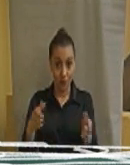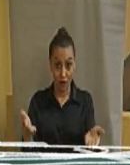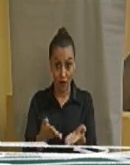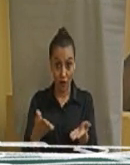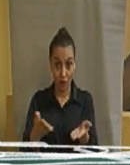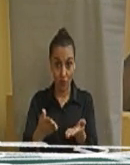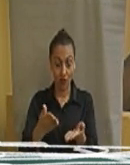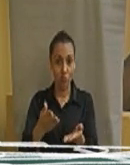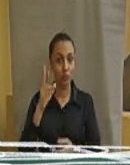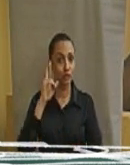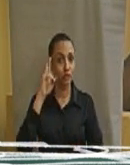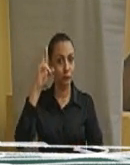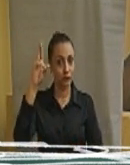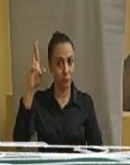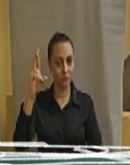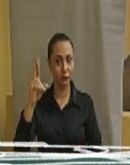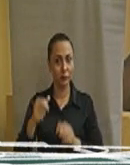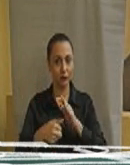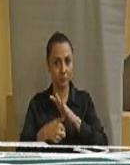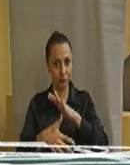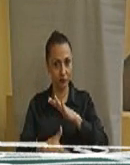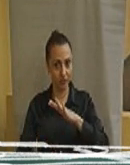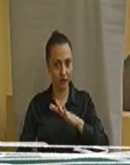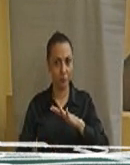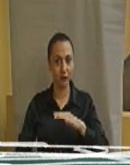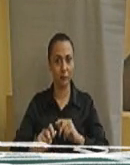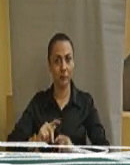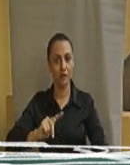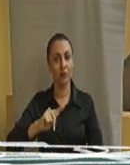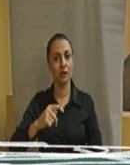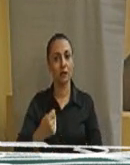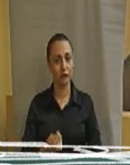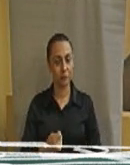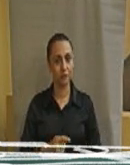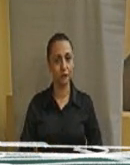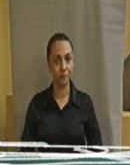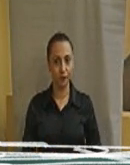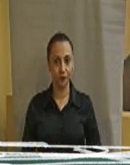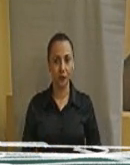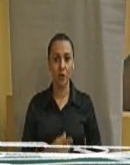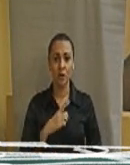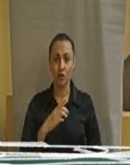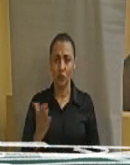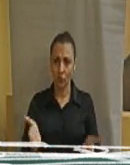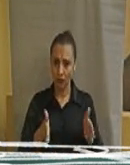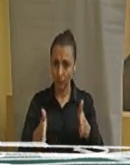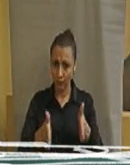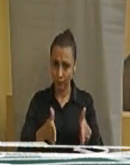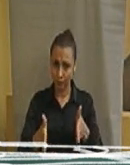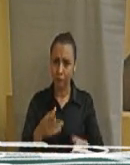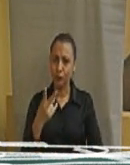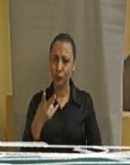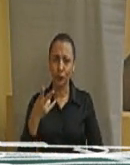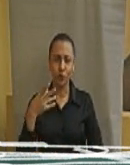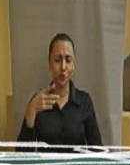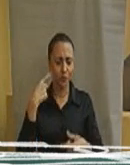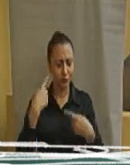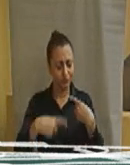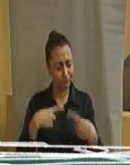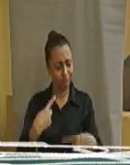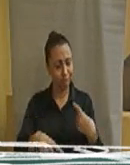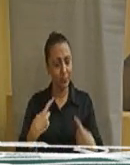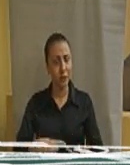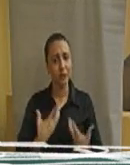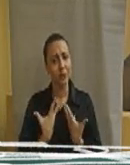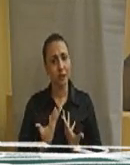vivendo um amadurecimento da campanha. Nesse período, tivemos 2 debates exaustivos e 2 semanas de campanha.